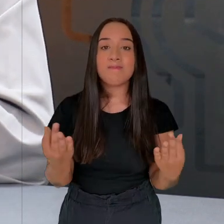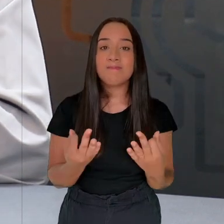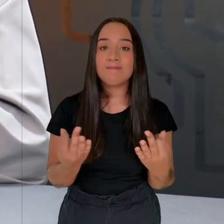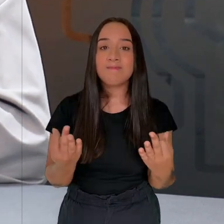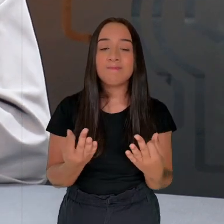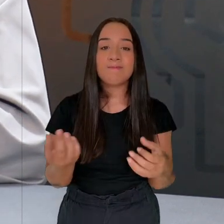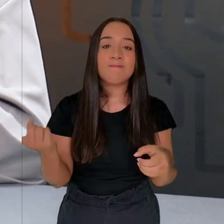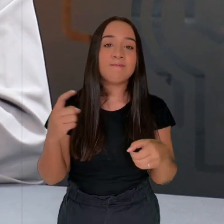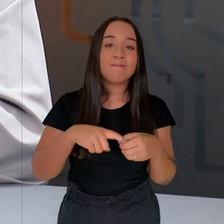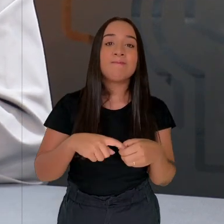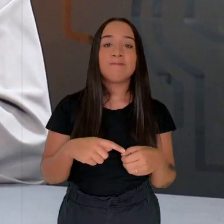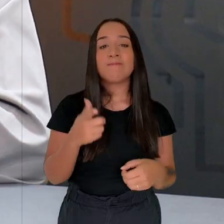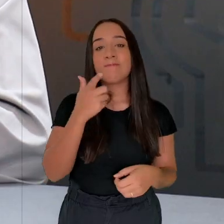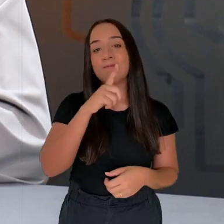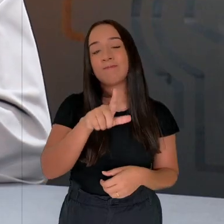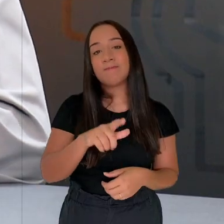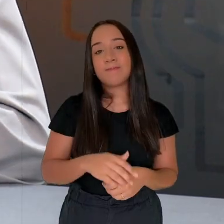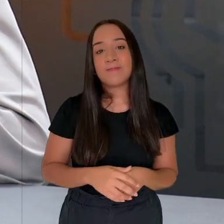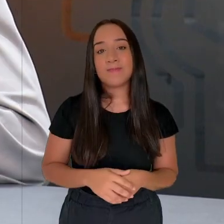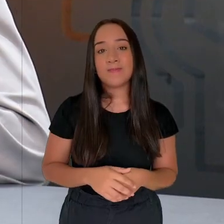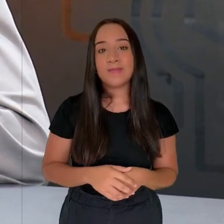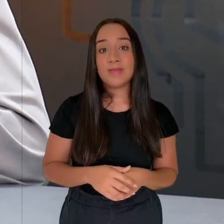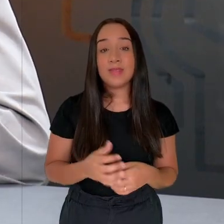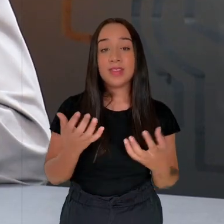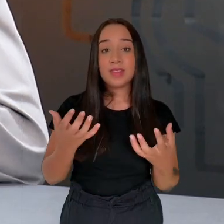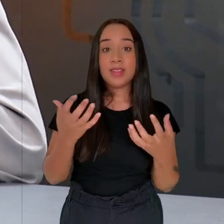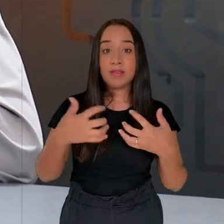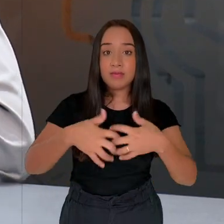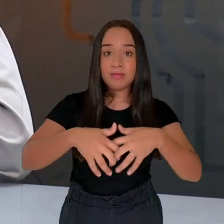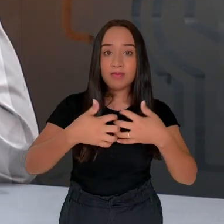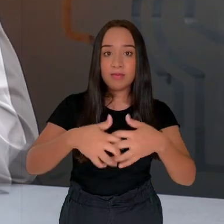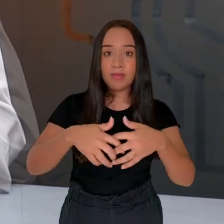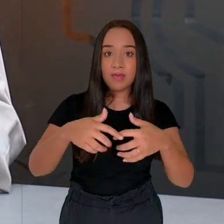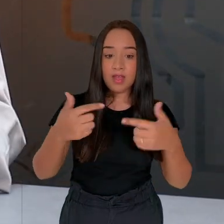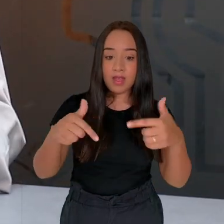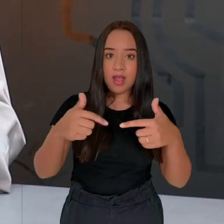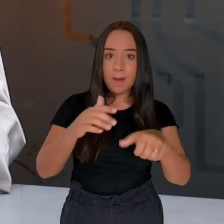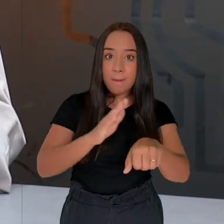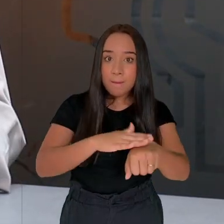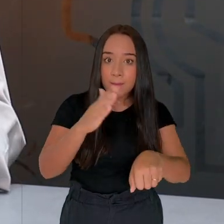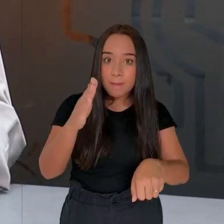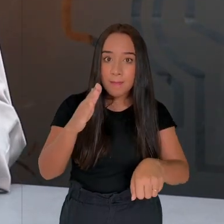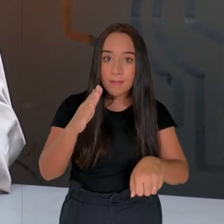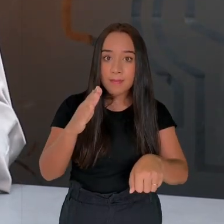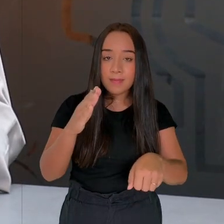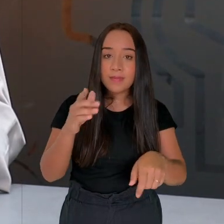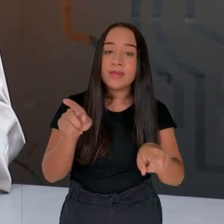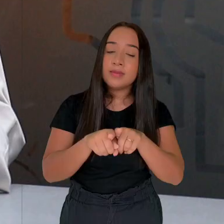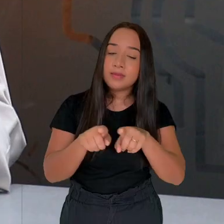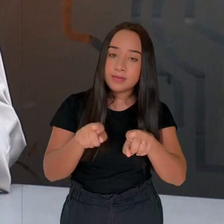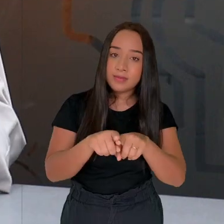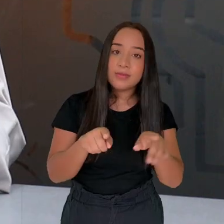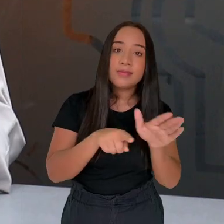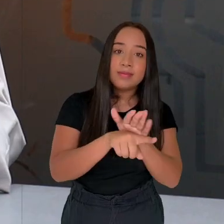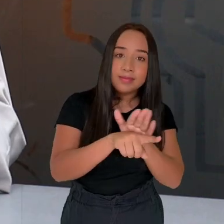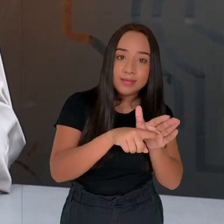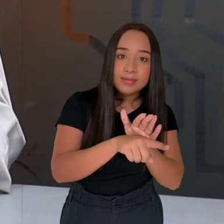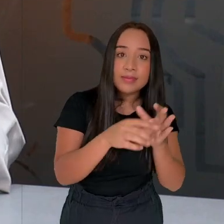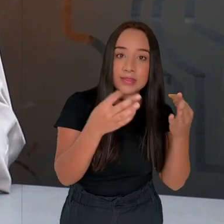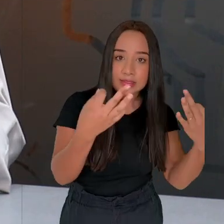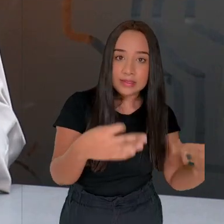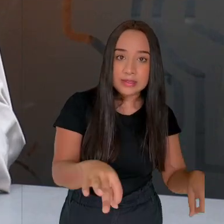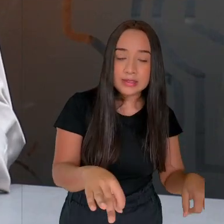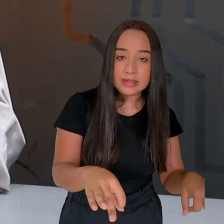os periféricos da máquina voltem a atuar perfeitamente. Se você quiser maximizar a produção das